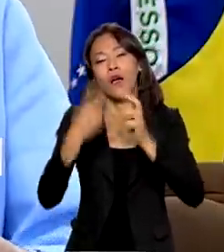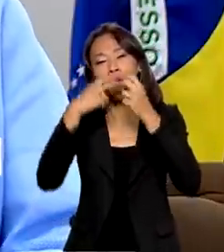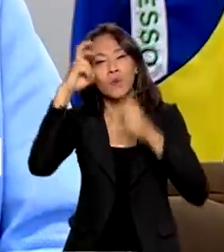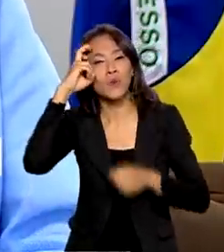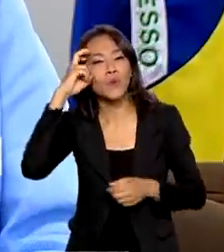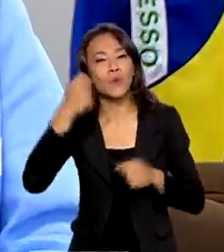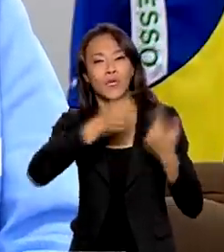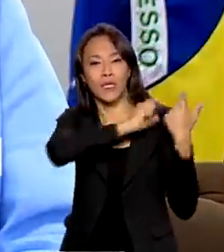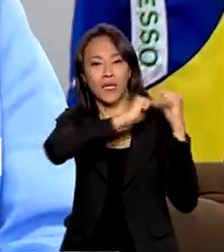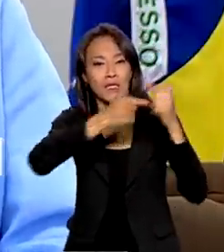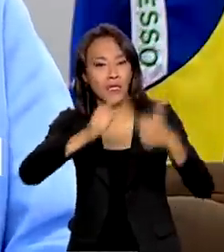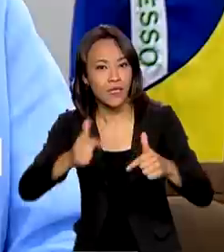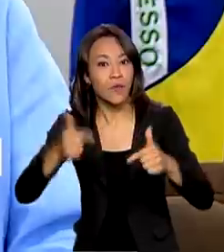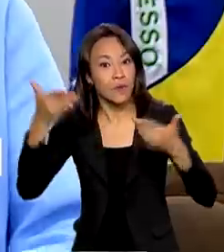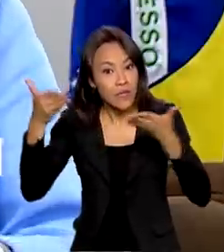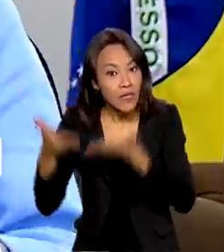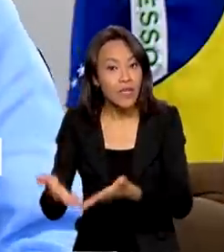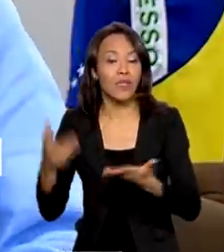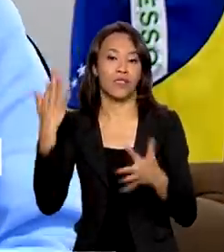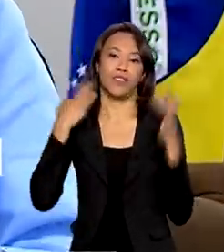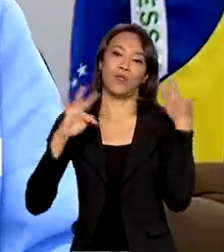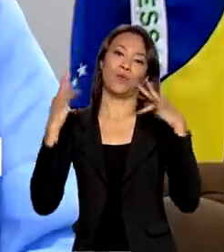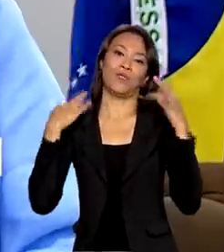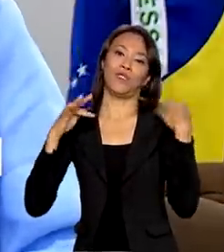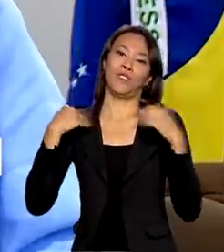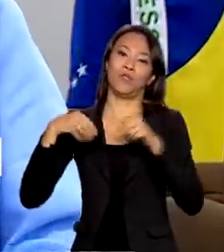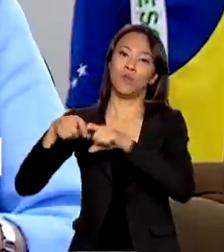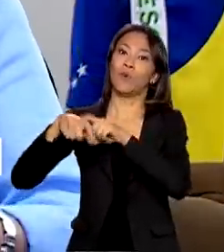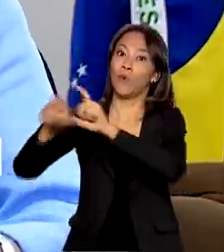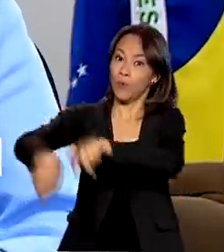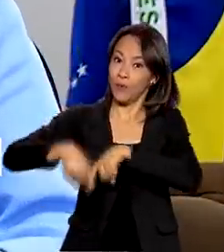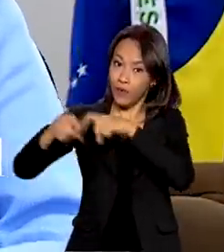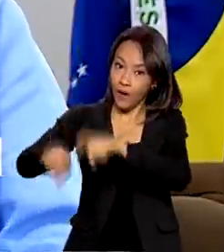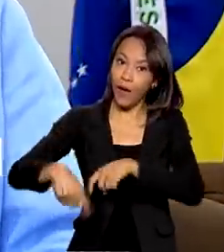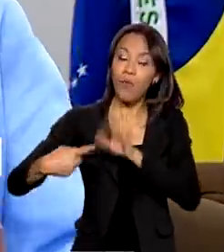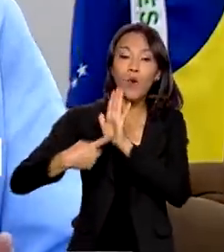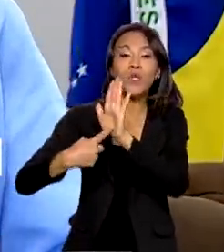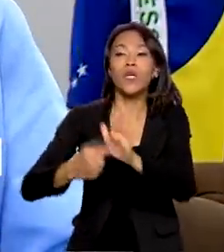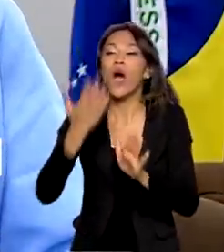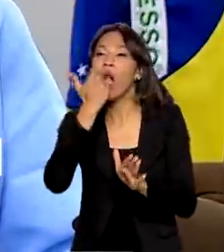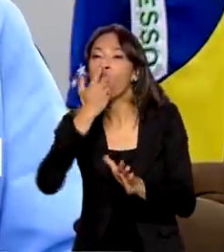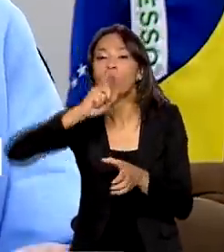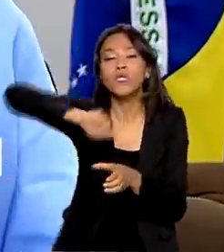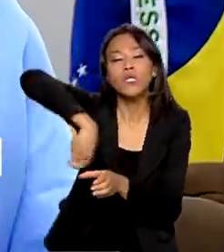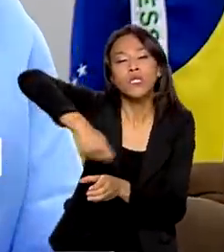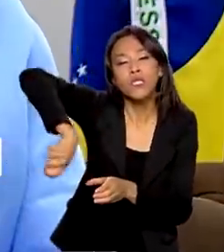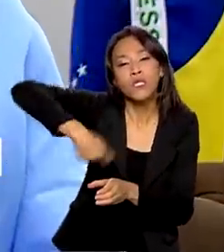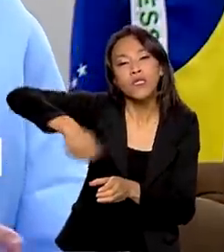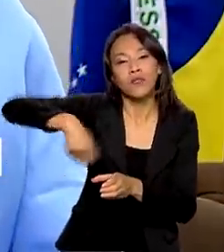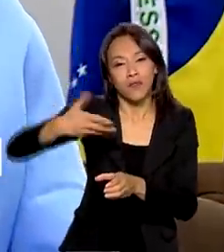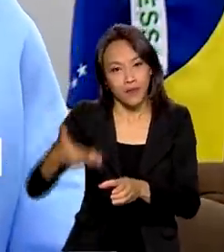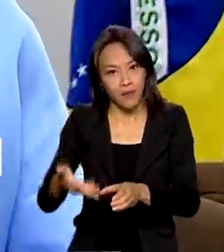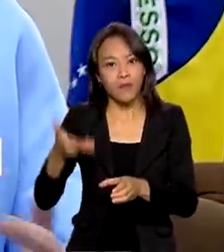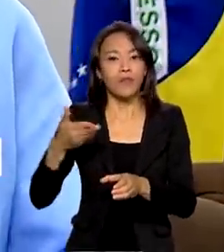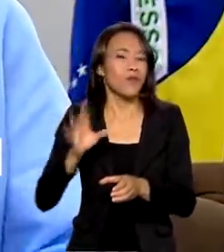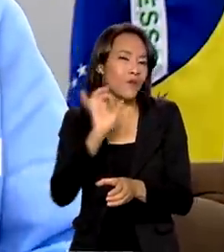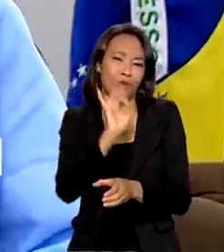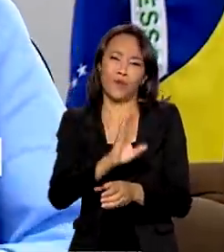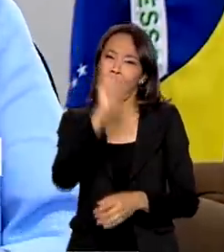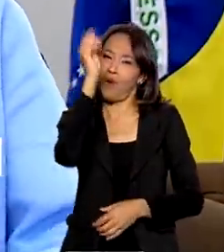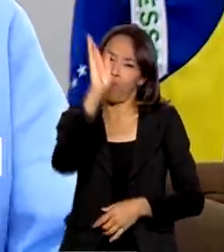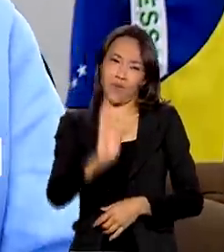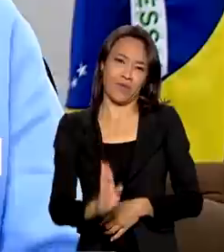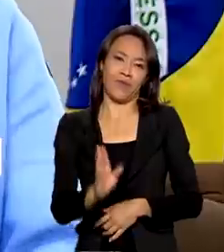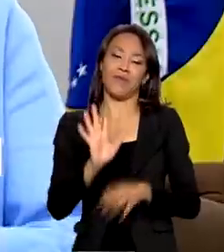e a parte da cozinha da culinária do campo isso é muito importante não só para os